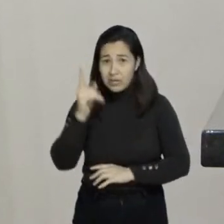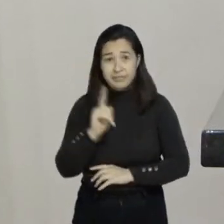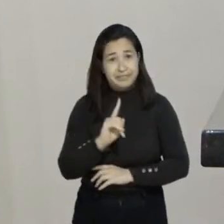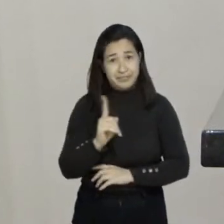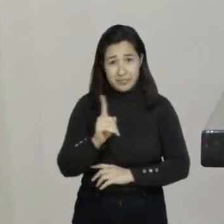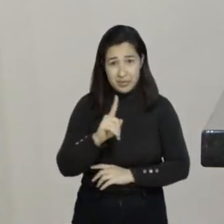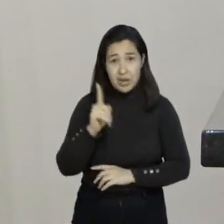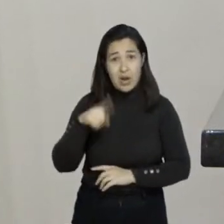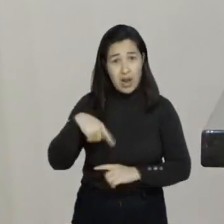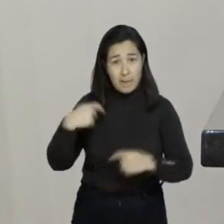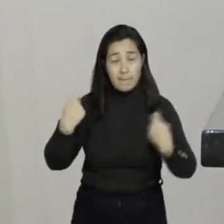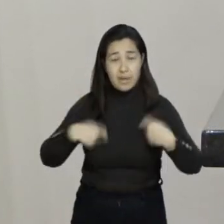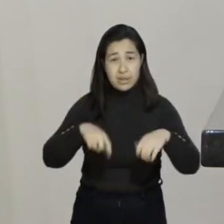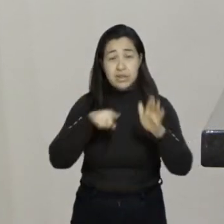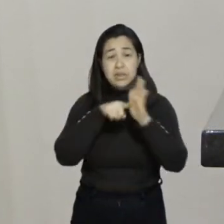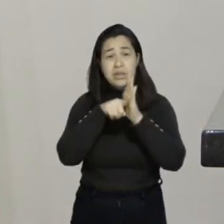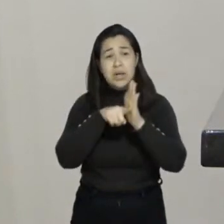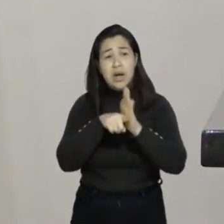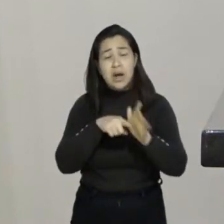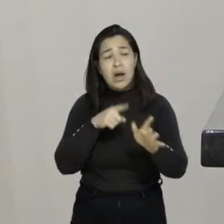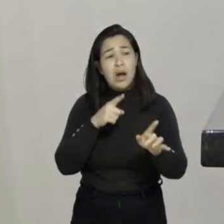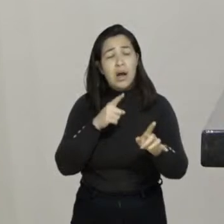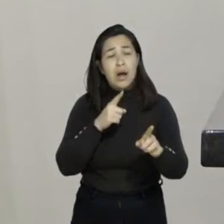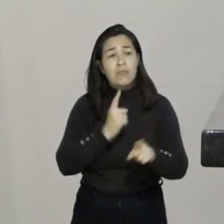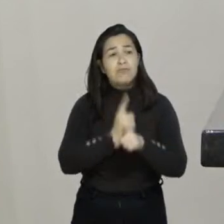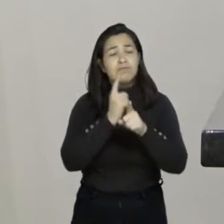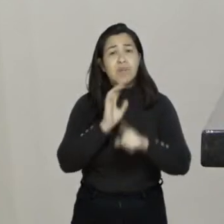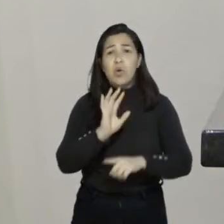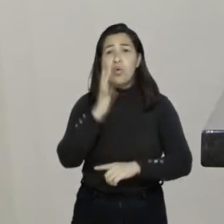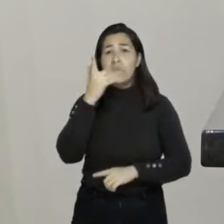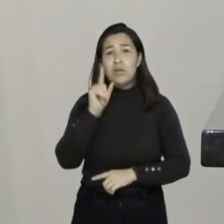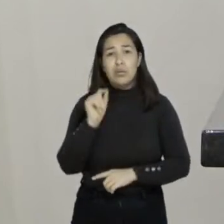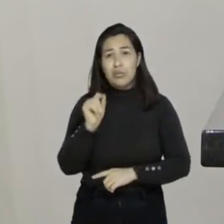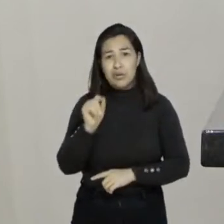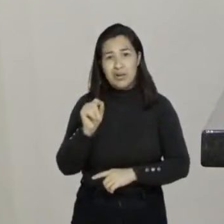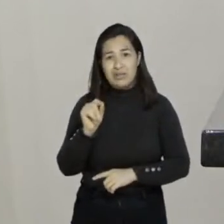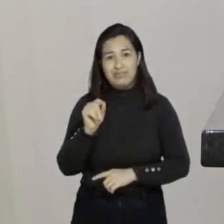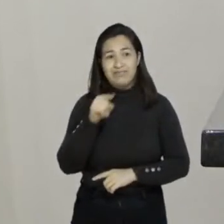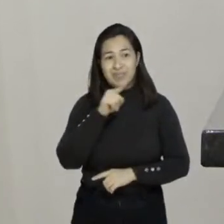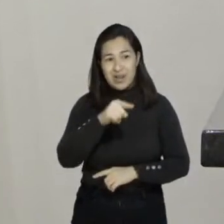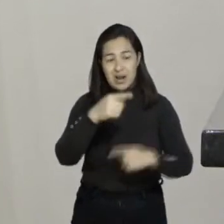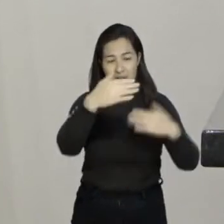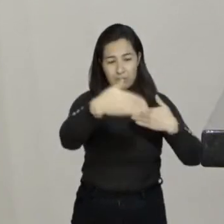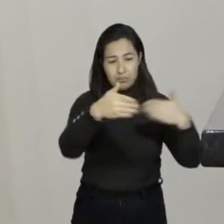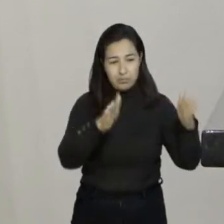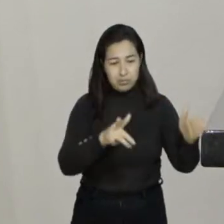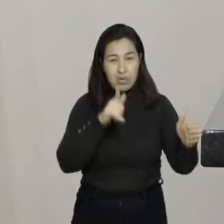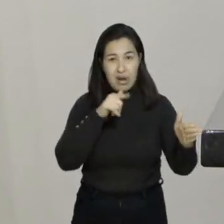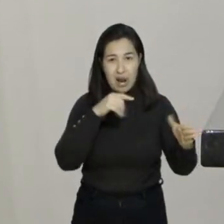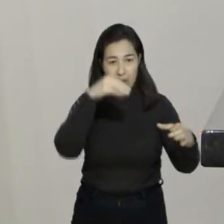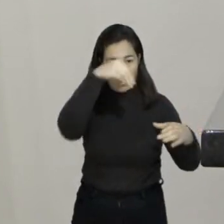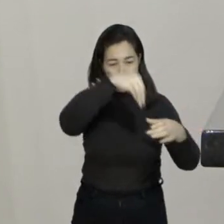investigado a gente precisa entender o que aconteceu na caixa d'água da casa aqui em Florianópolis